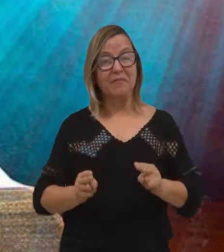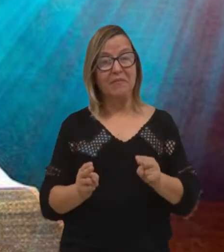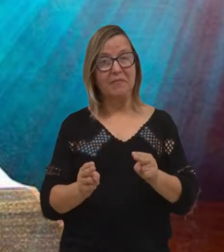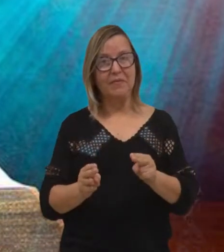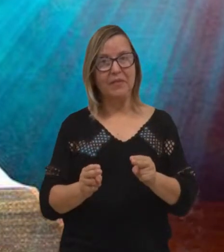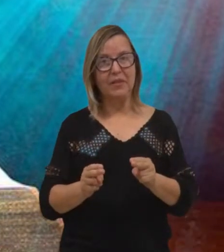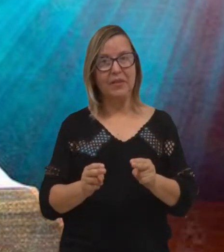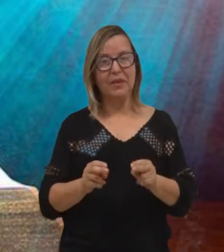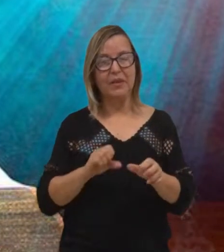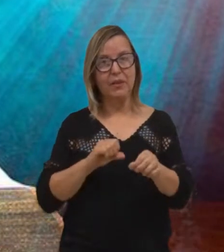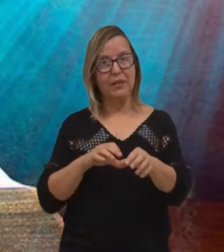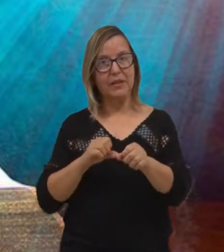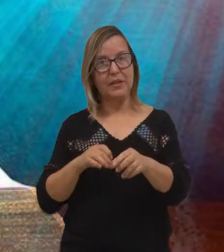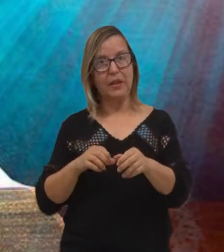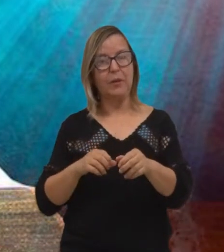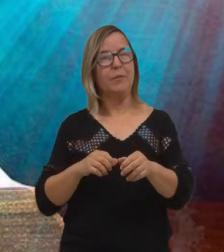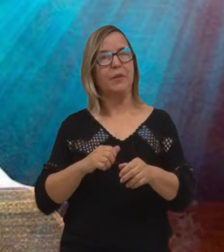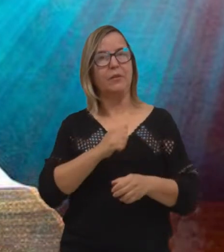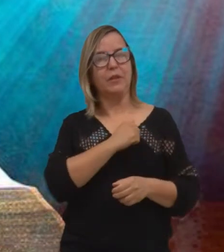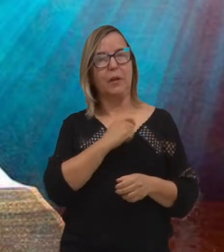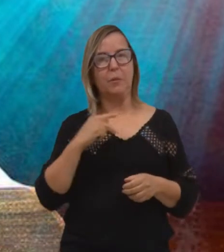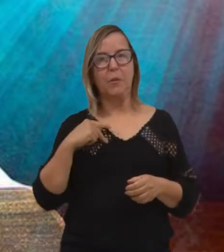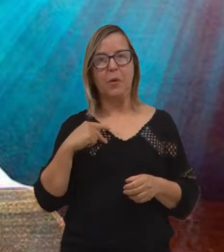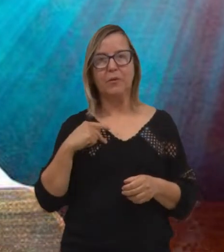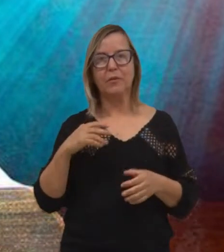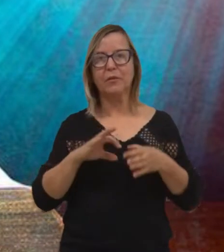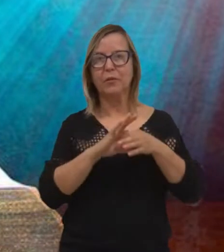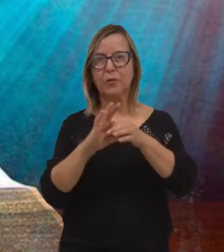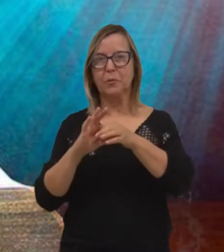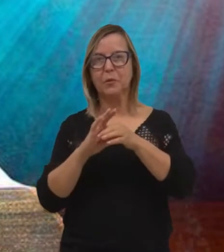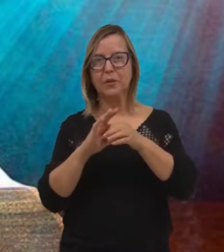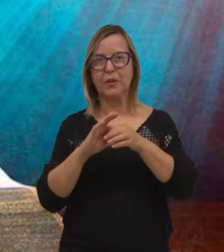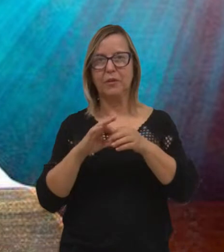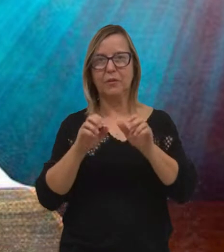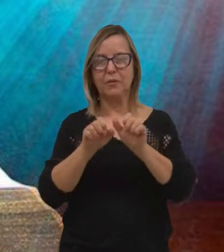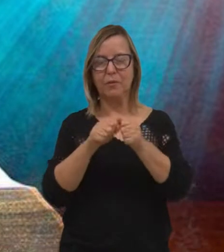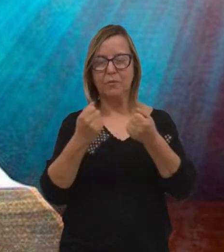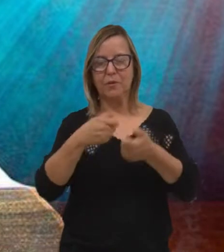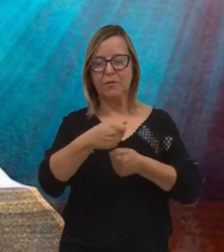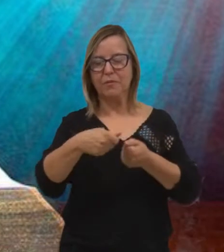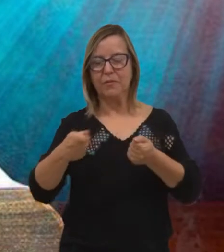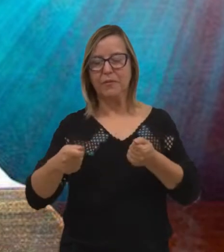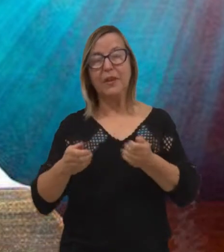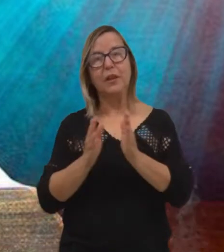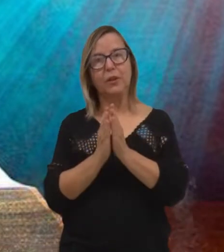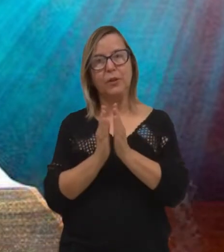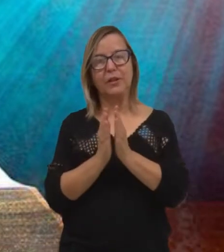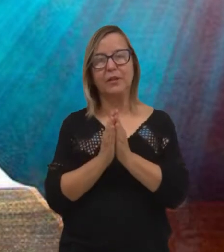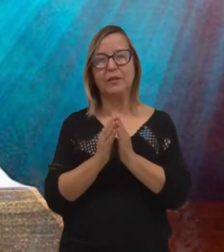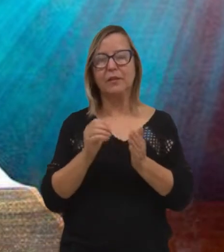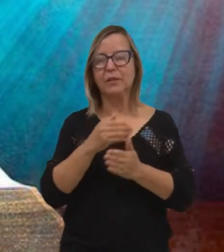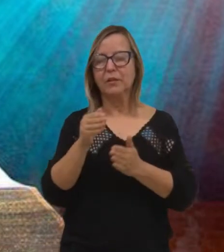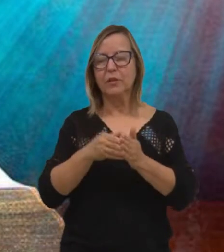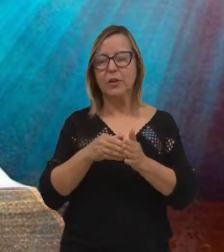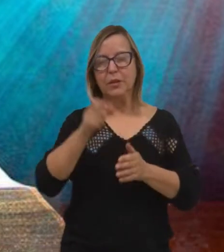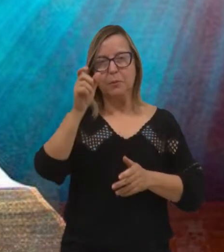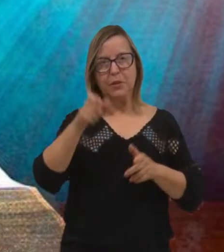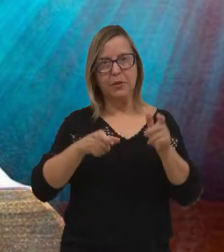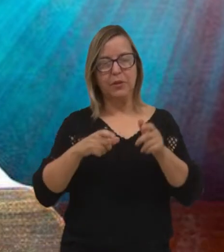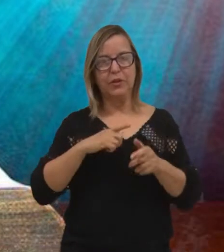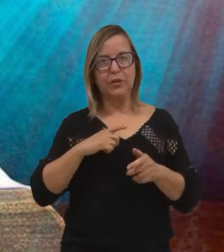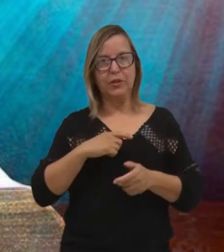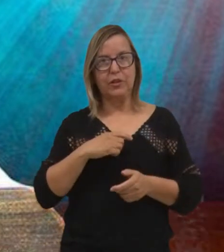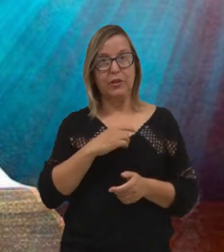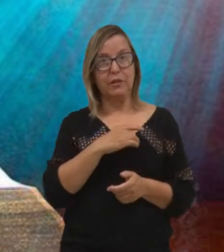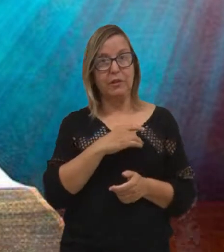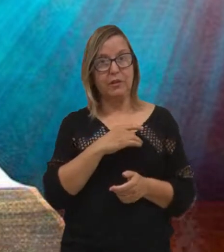dos apóstolos e na comunhão, no partir do pão e nas orações. Em cada alma havia temor, e